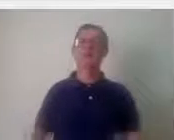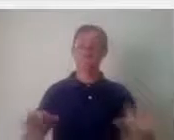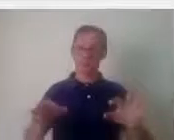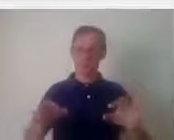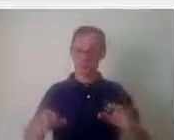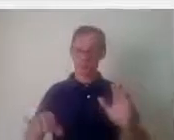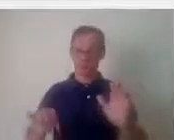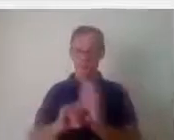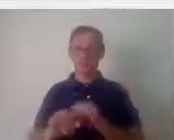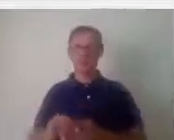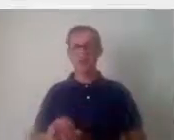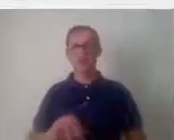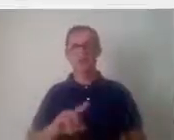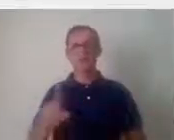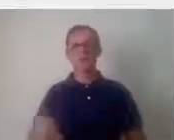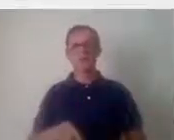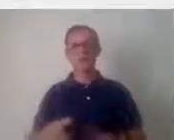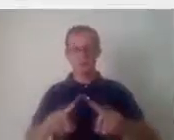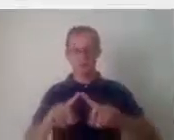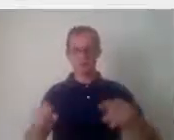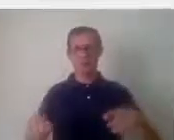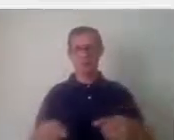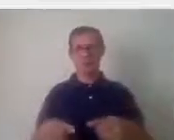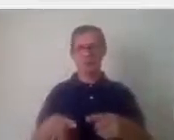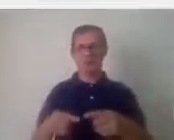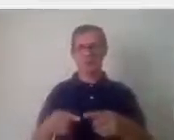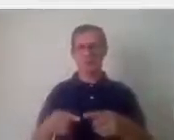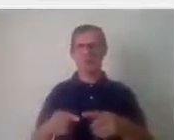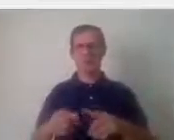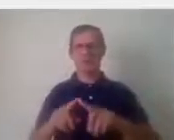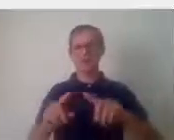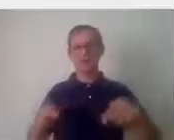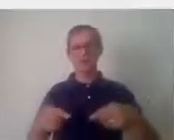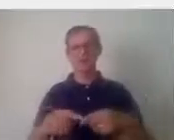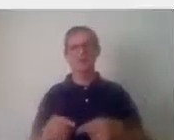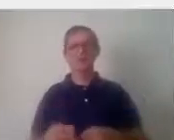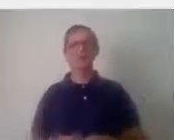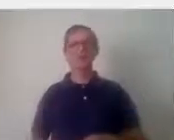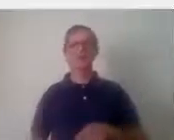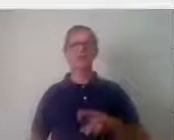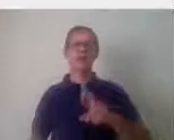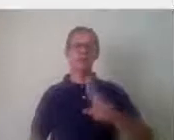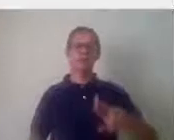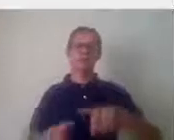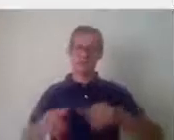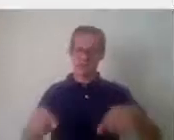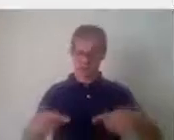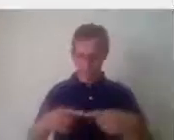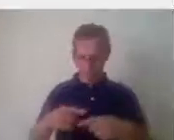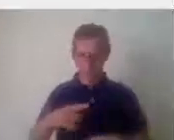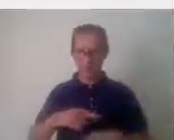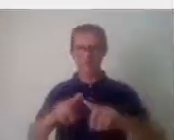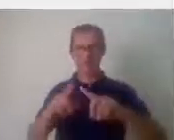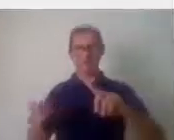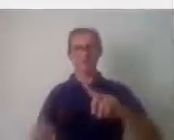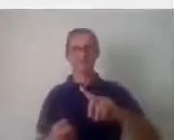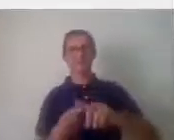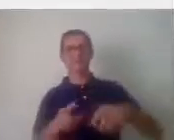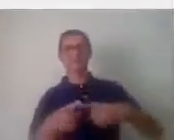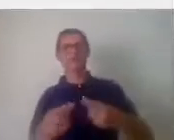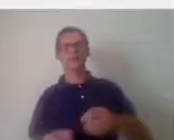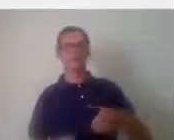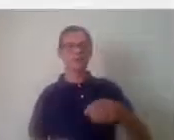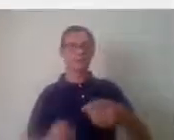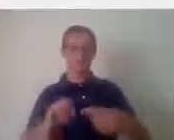retângulo polar R da função 1dA, onde a minha região ela é delimitada por esse círculo aqui. X